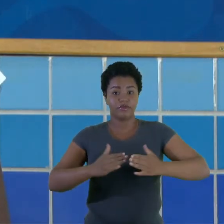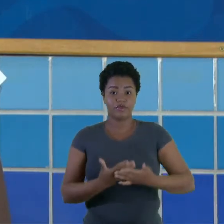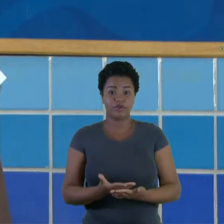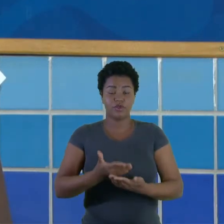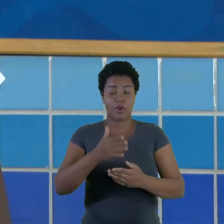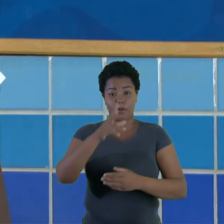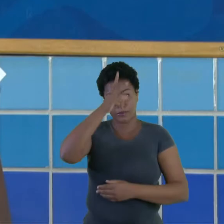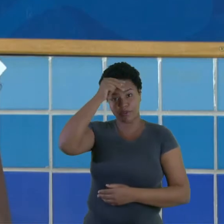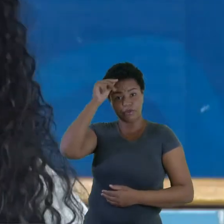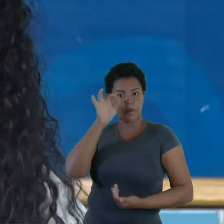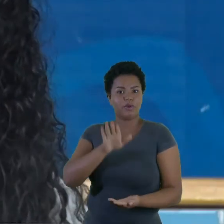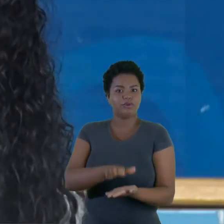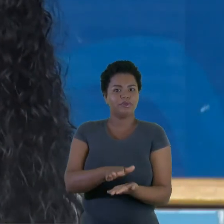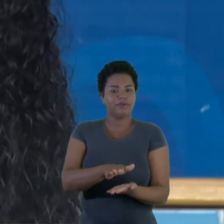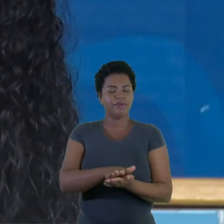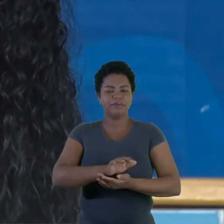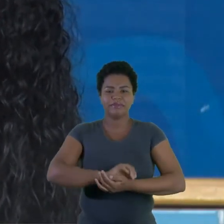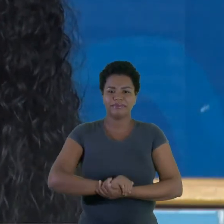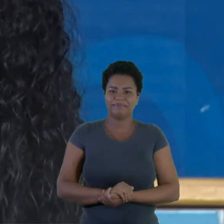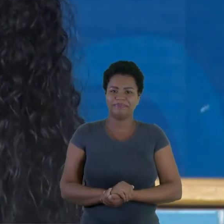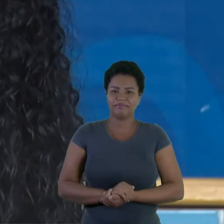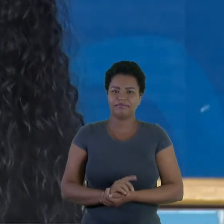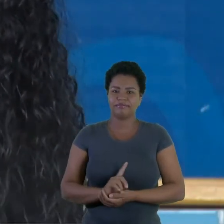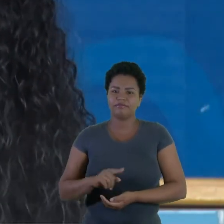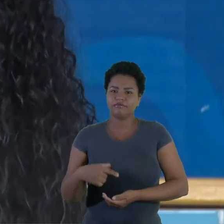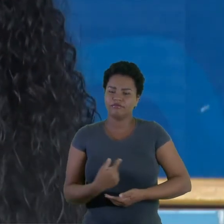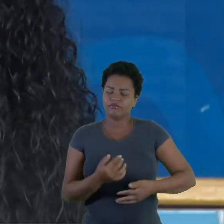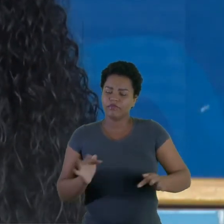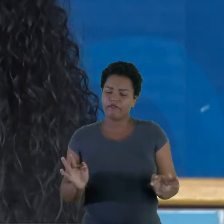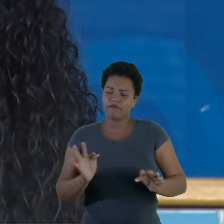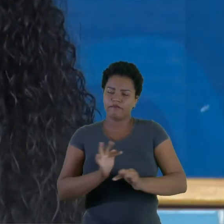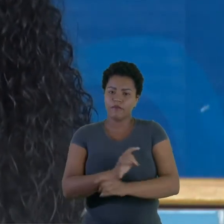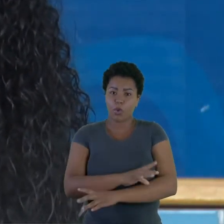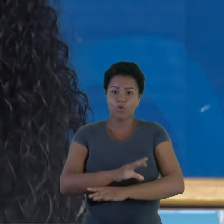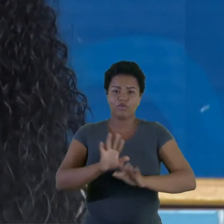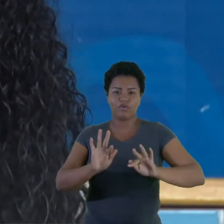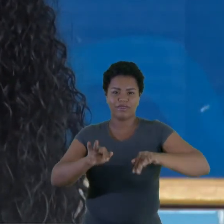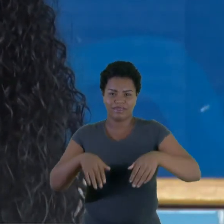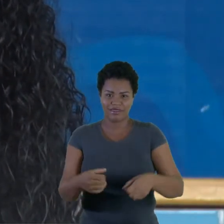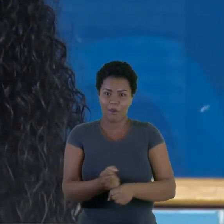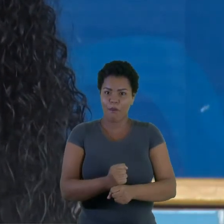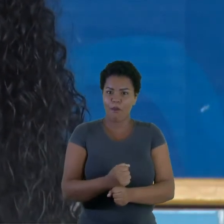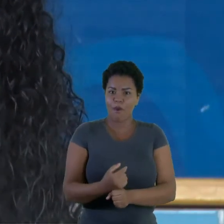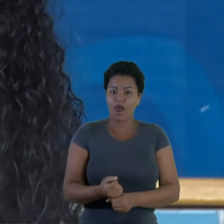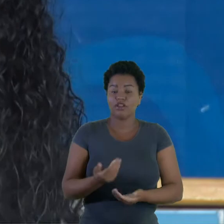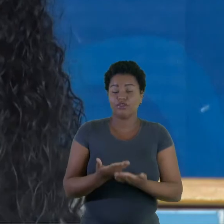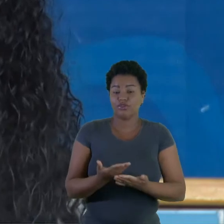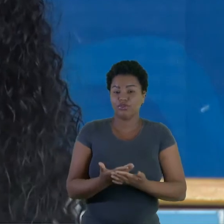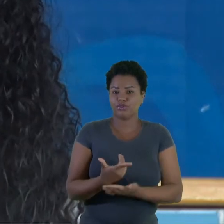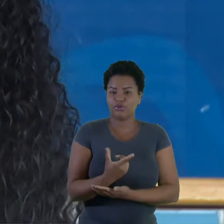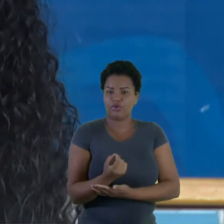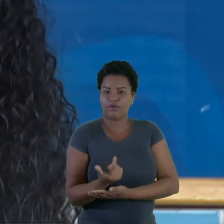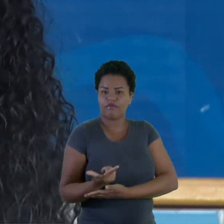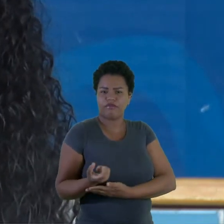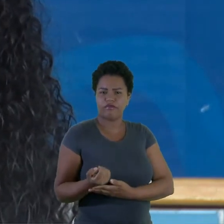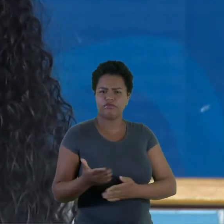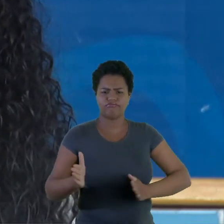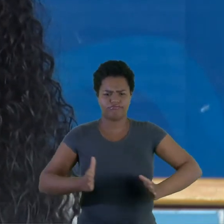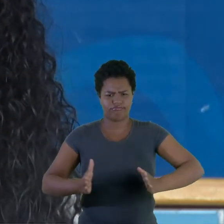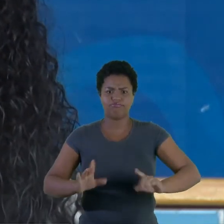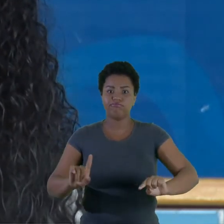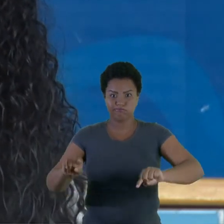de Palma estamos concluindo o ano letivo de 2020 um período